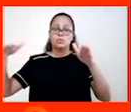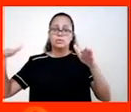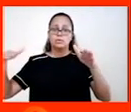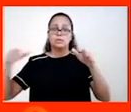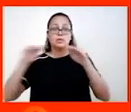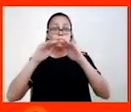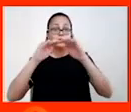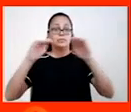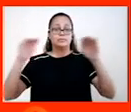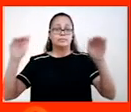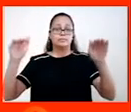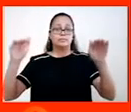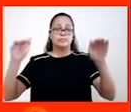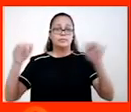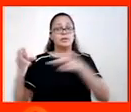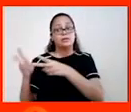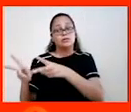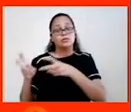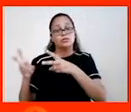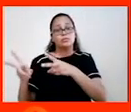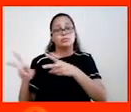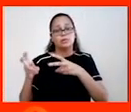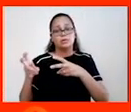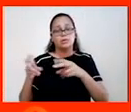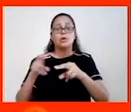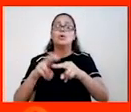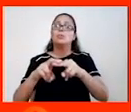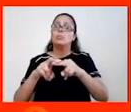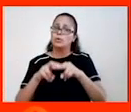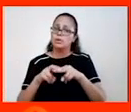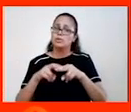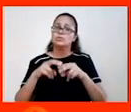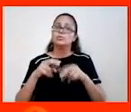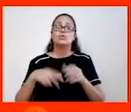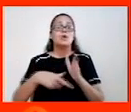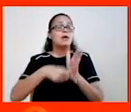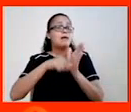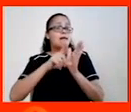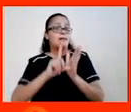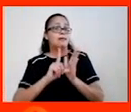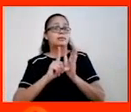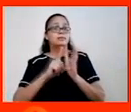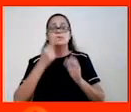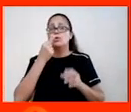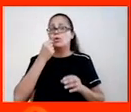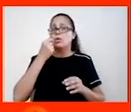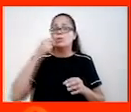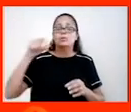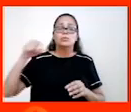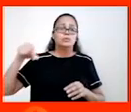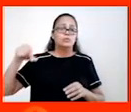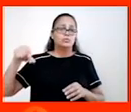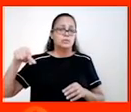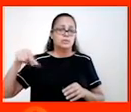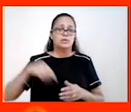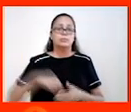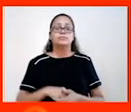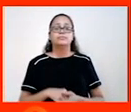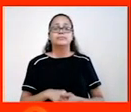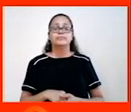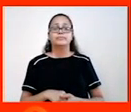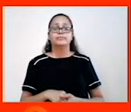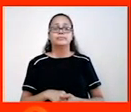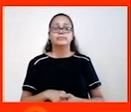exploração petrolífera. Olha só. Então, por isso que chama pré-sal, antes do sal, do sentido assim, do núcleo para a